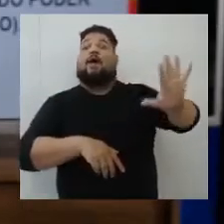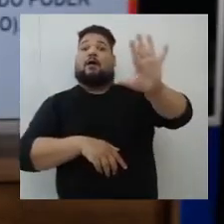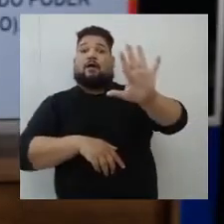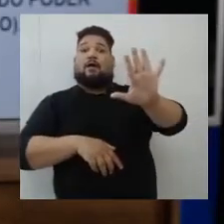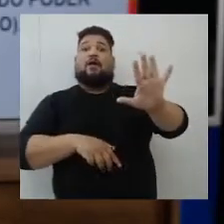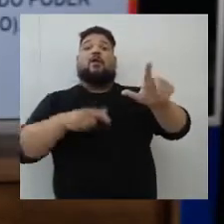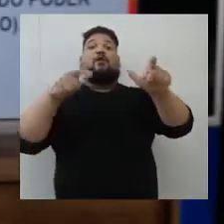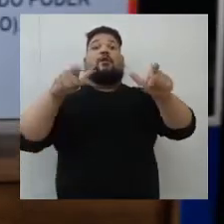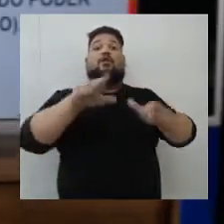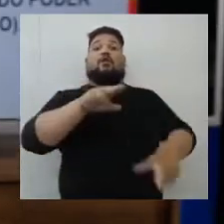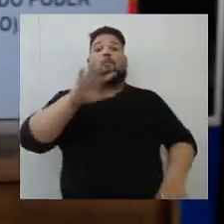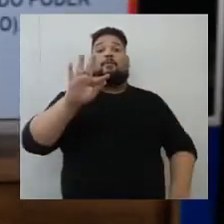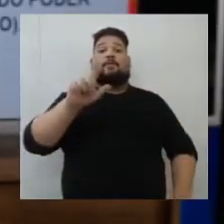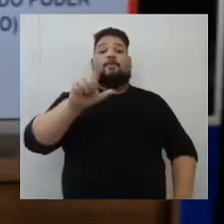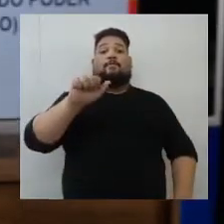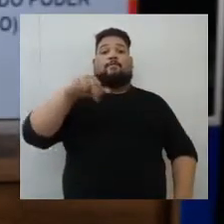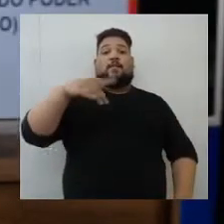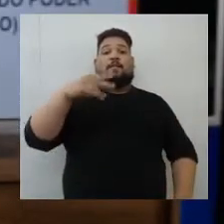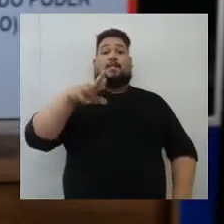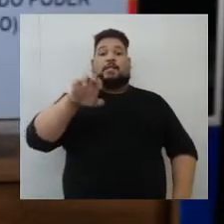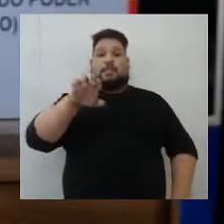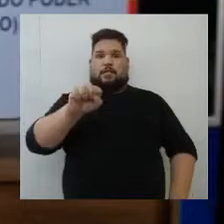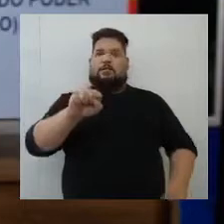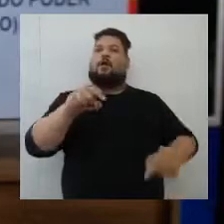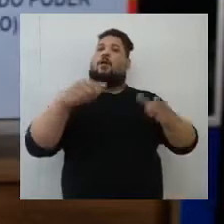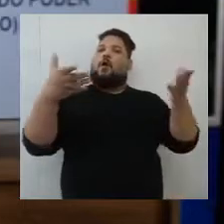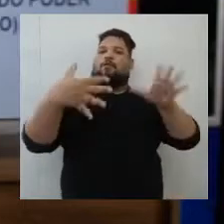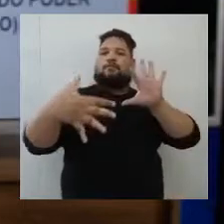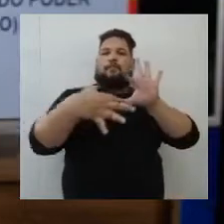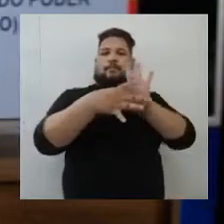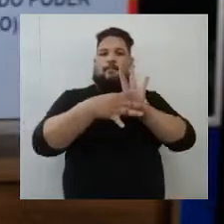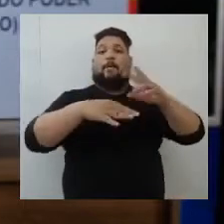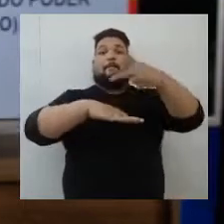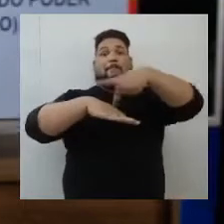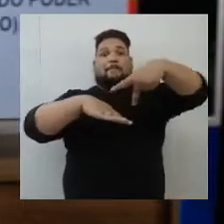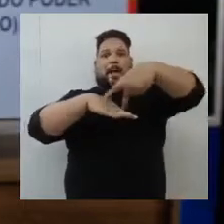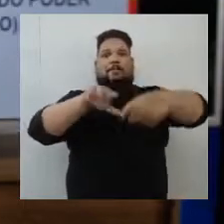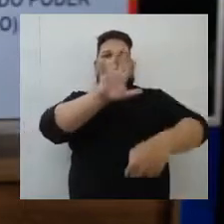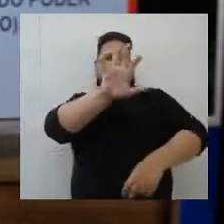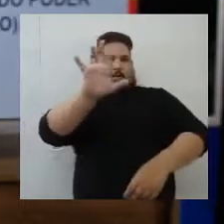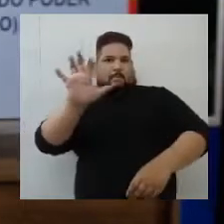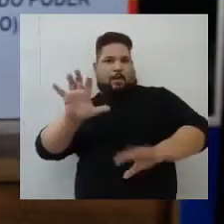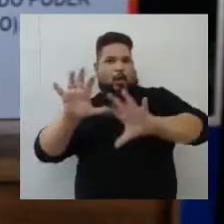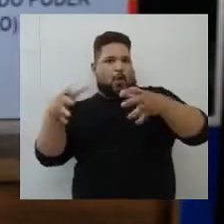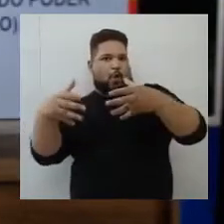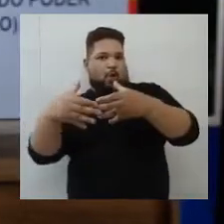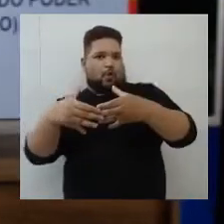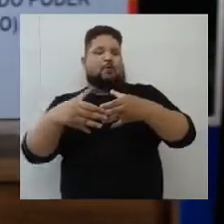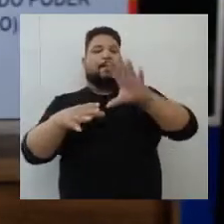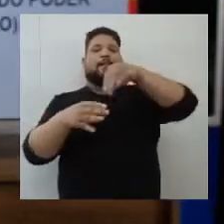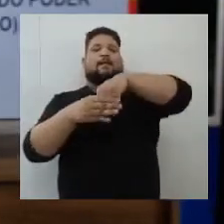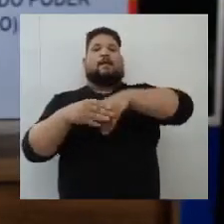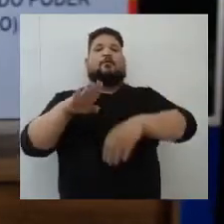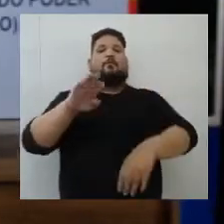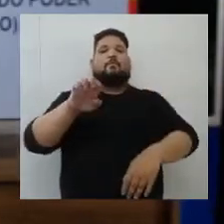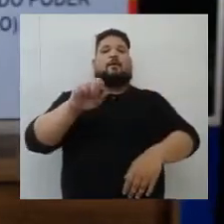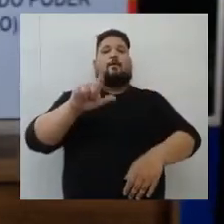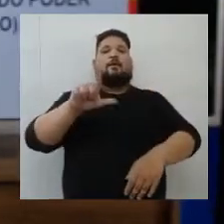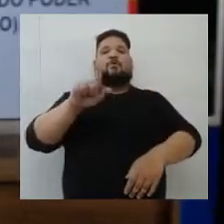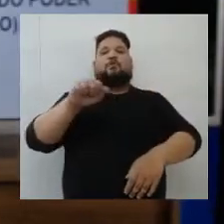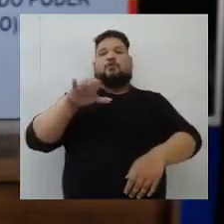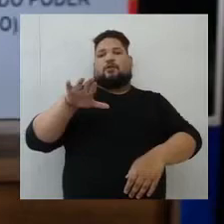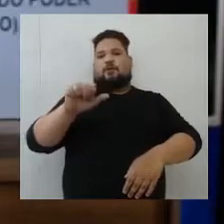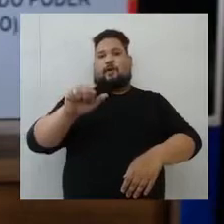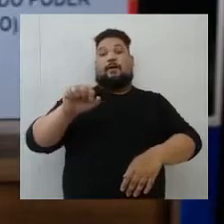de Flandres, que hoje faz parte dos Países Baixos, mais precisamente da Bélgica. Na época, era